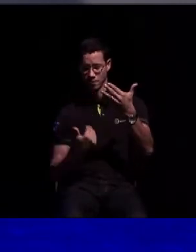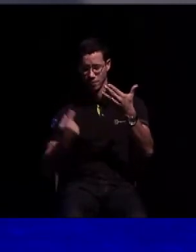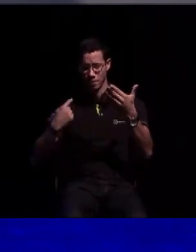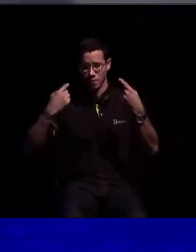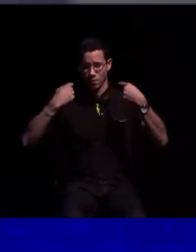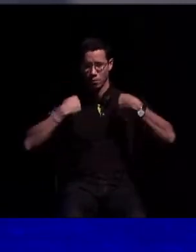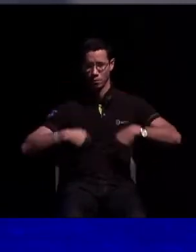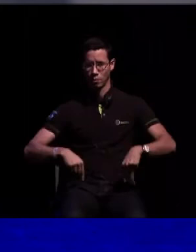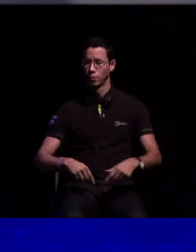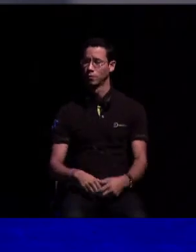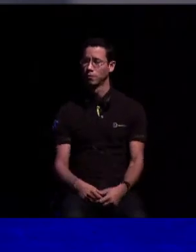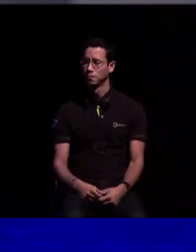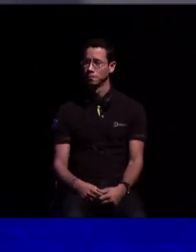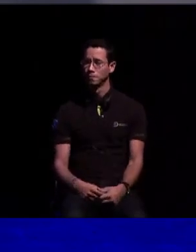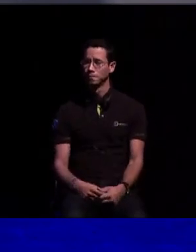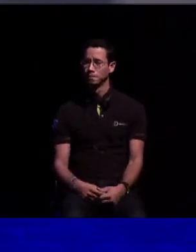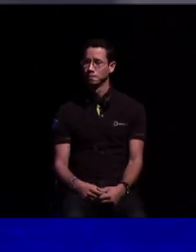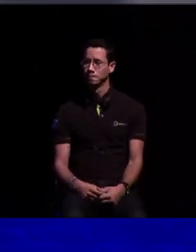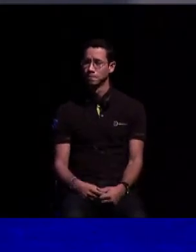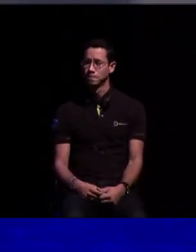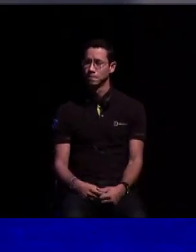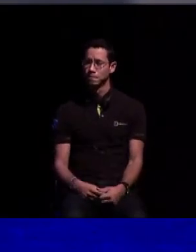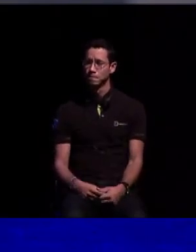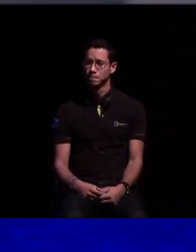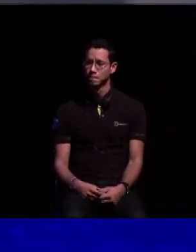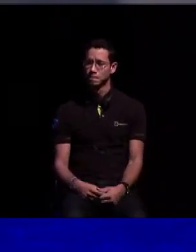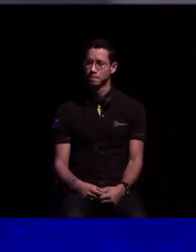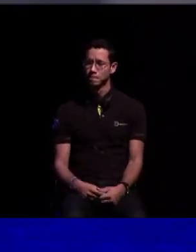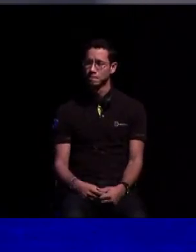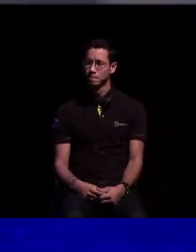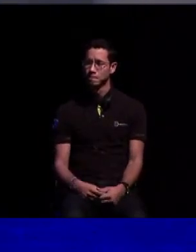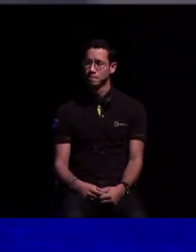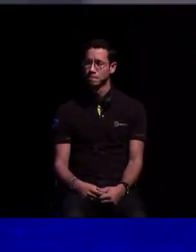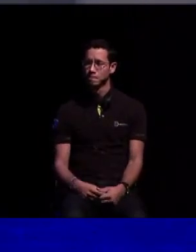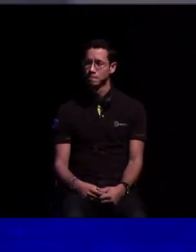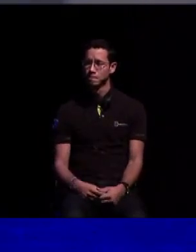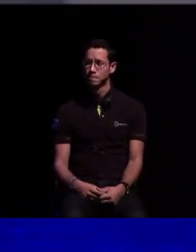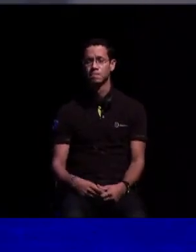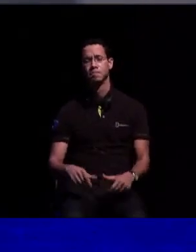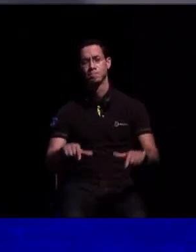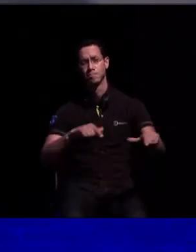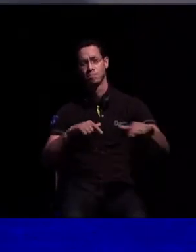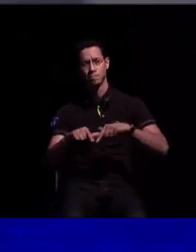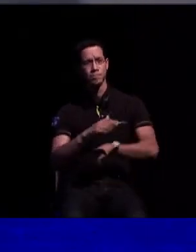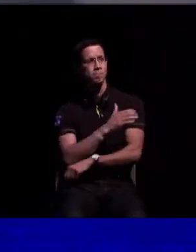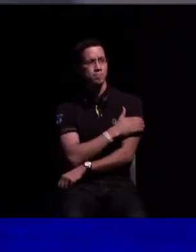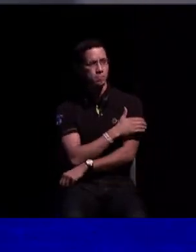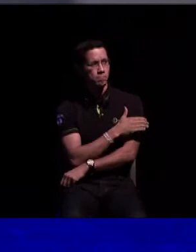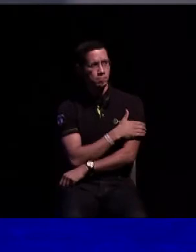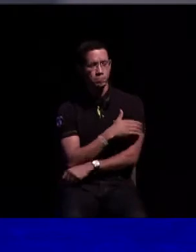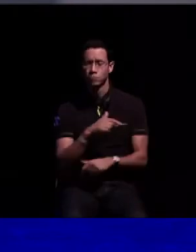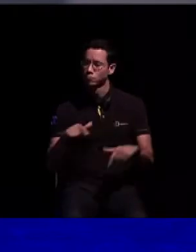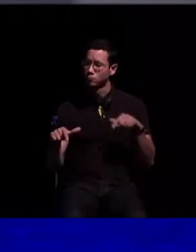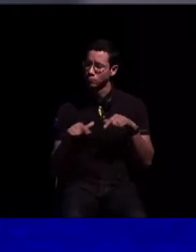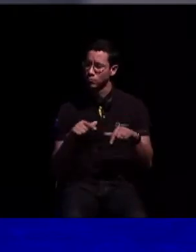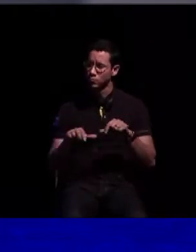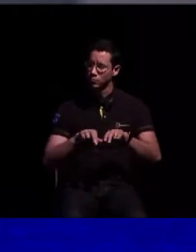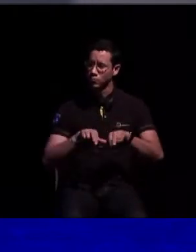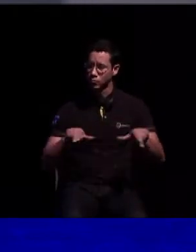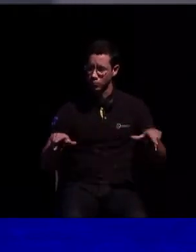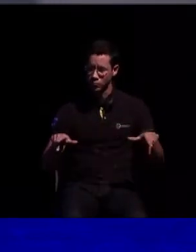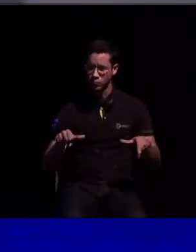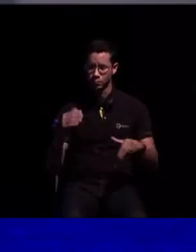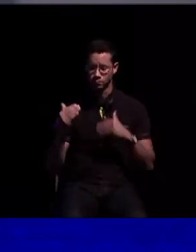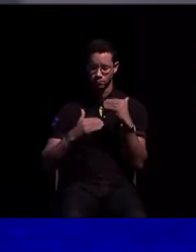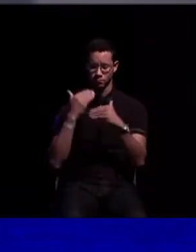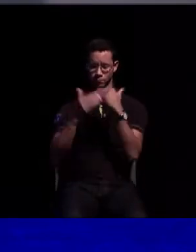corpo, obviamente. Não é isso? Ou seja, as classes do trabalho braçal, os trabalhadores, o corpo, do